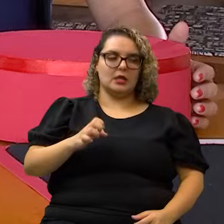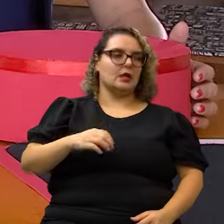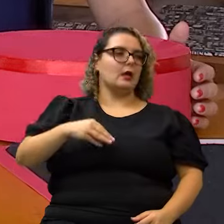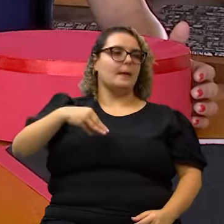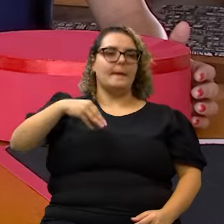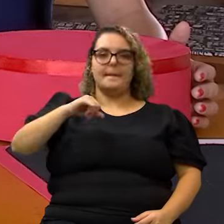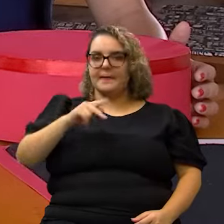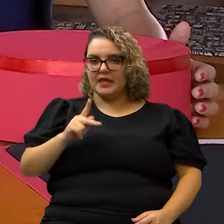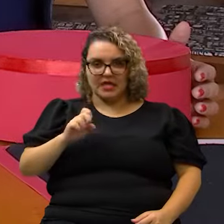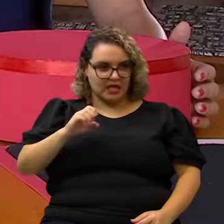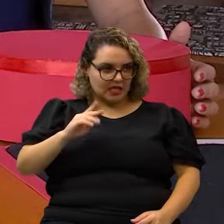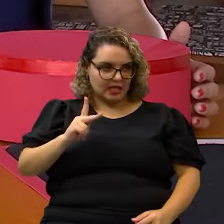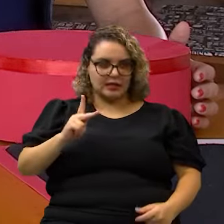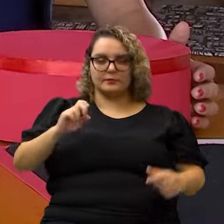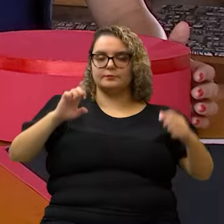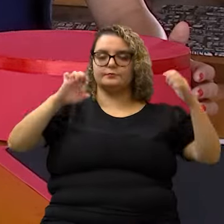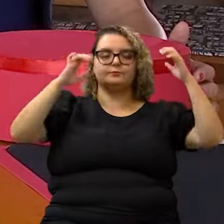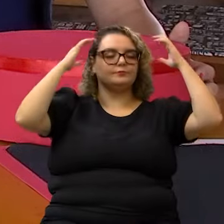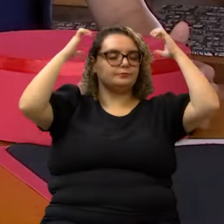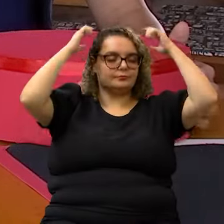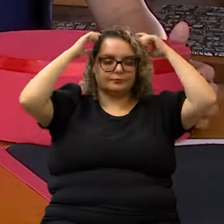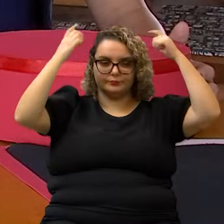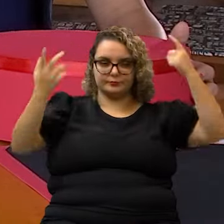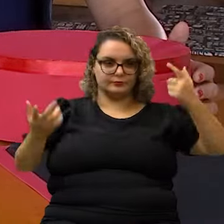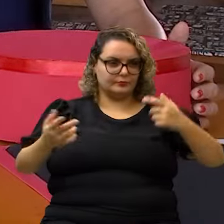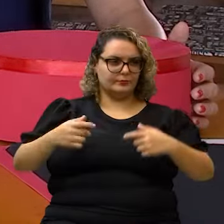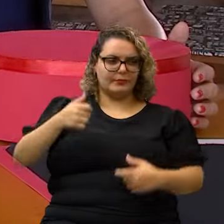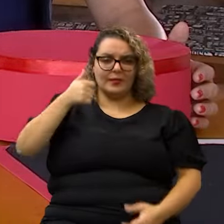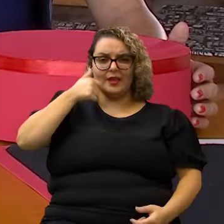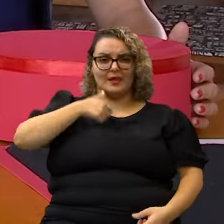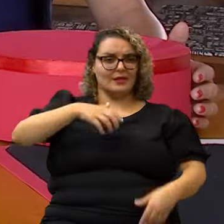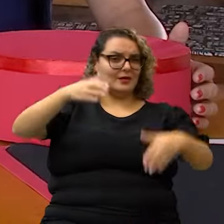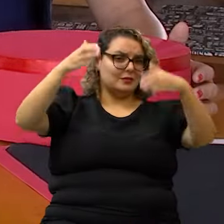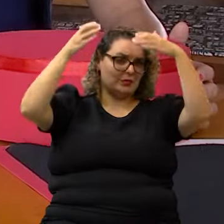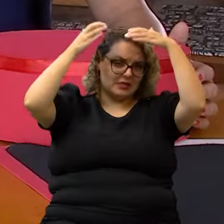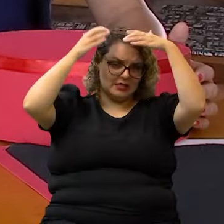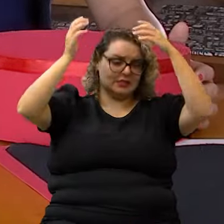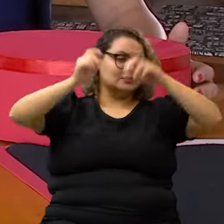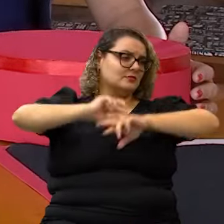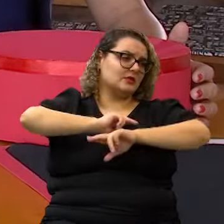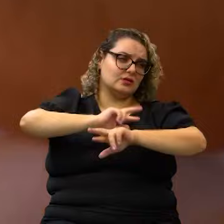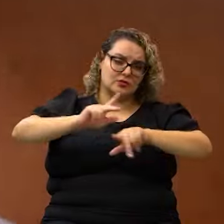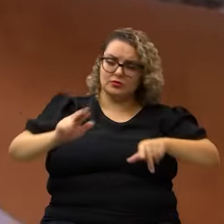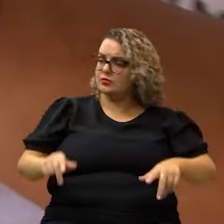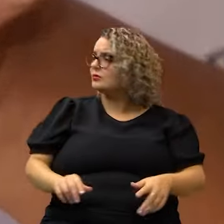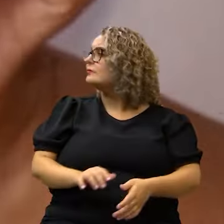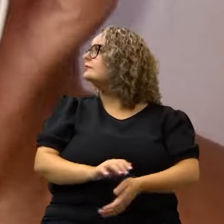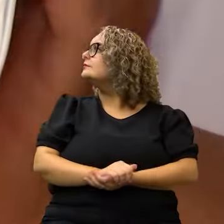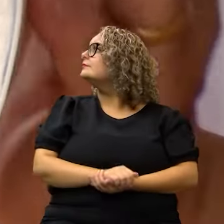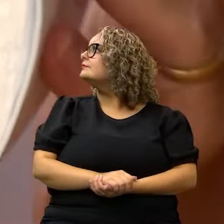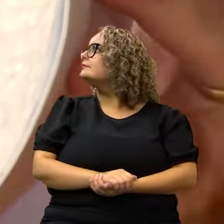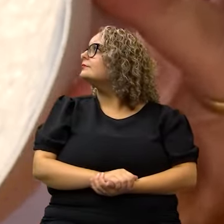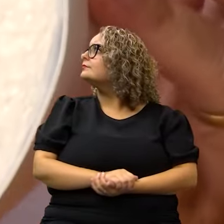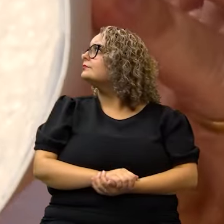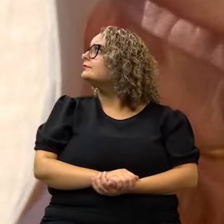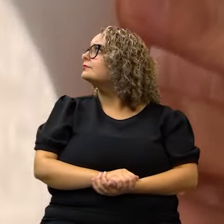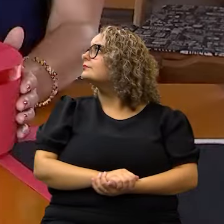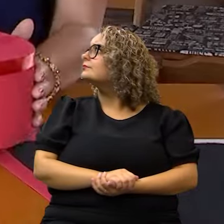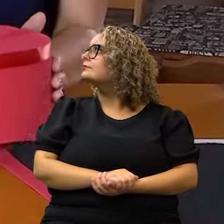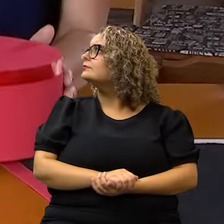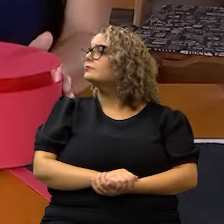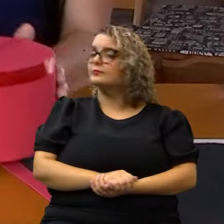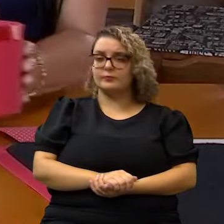princesas, é pra tudo. Vou tirar rebarbinhas aqui. Ó. Certinho.